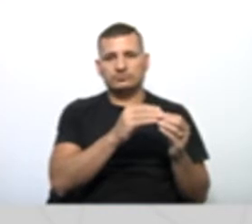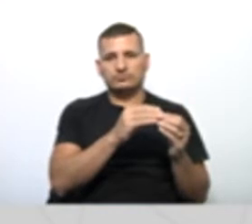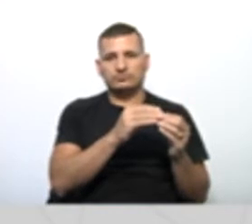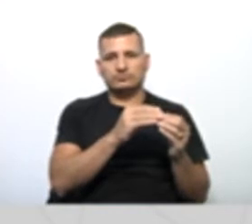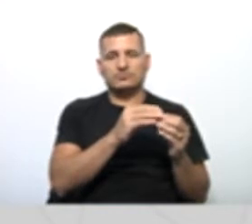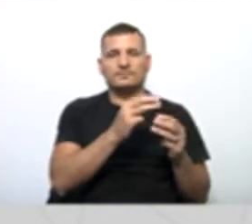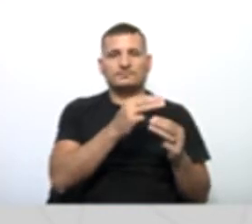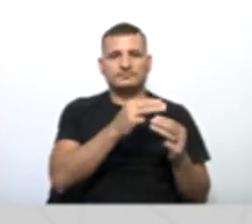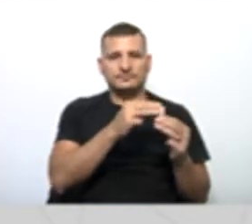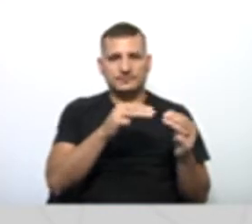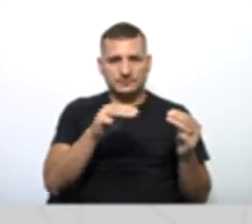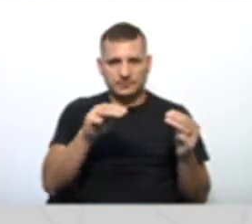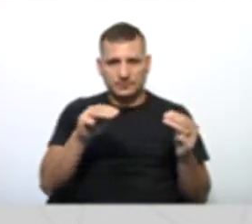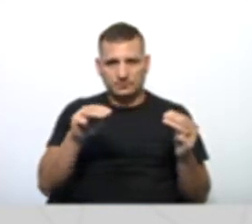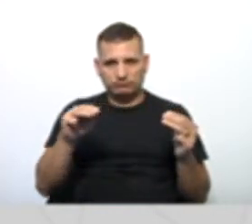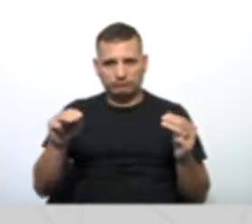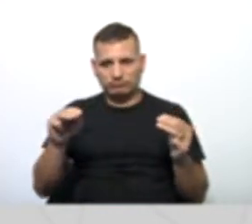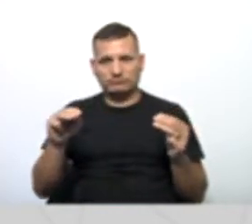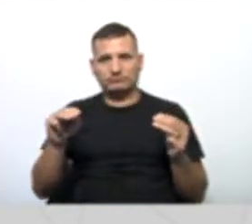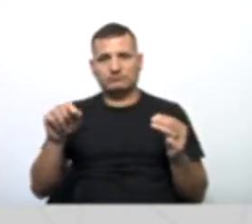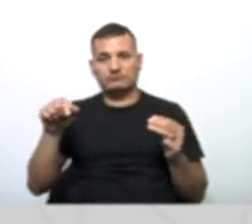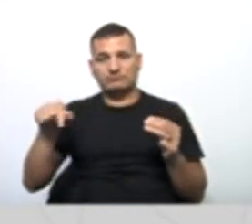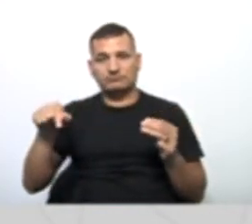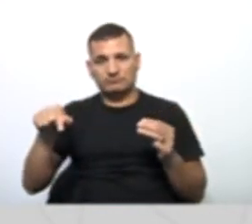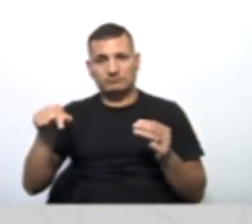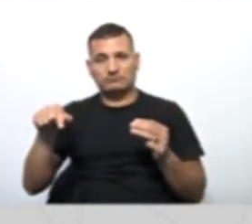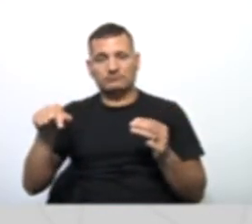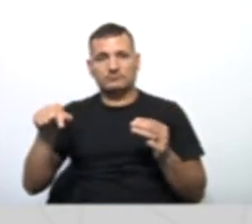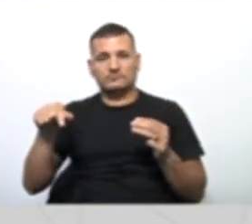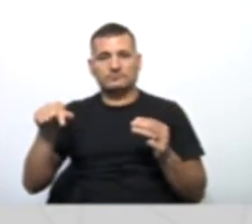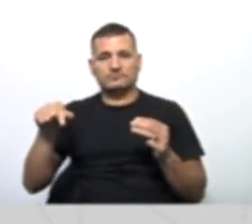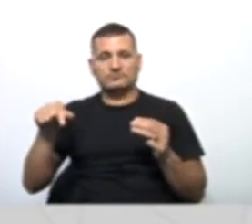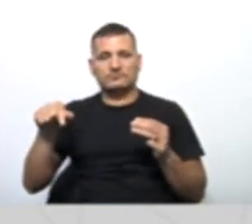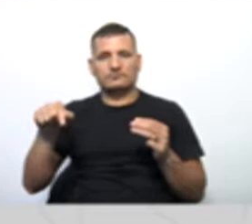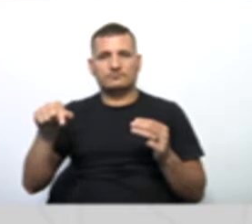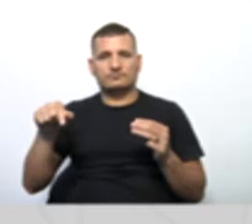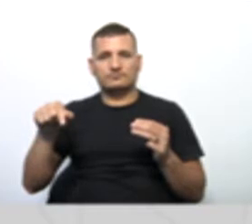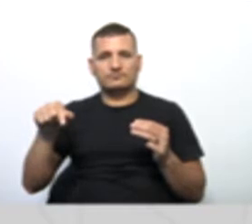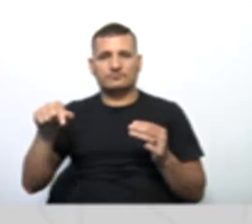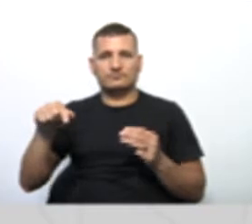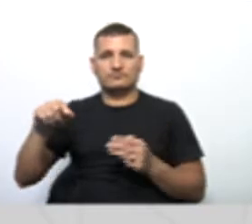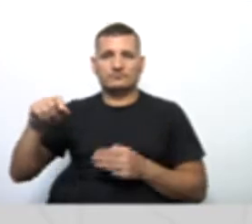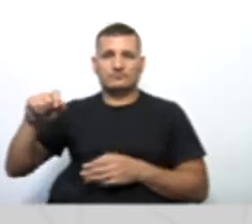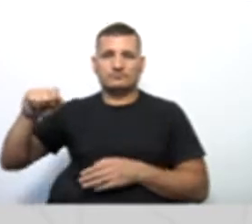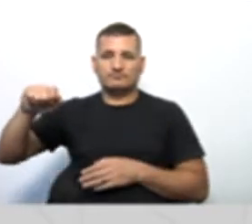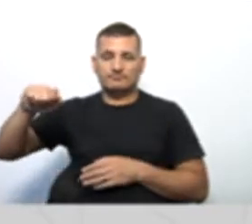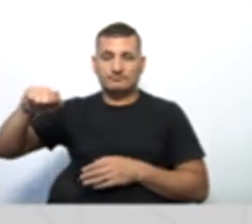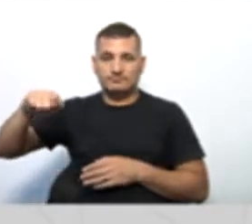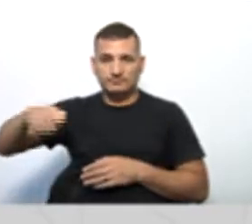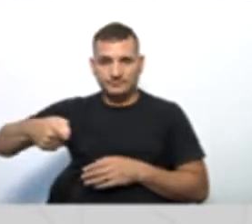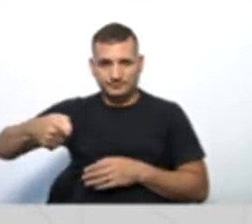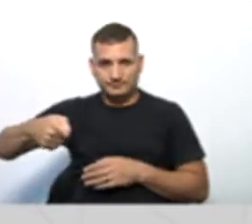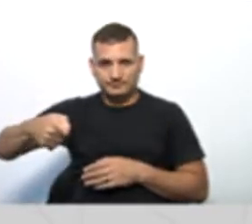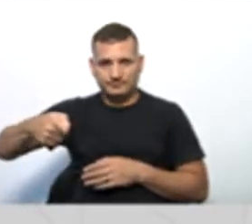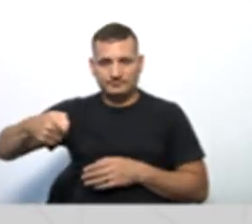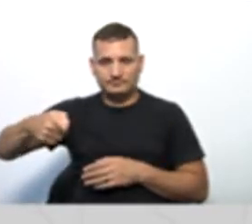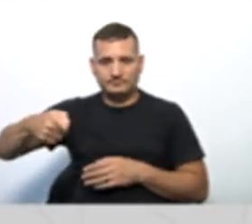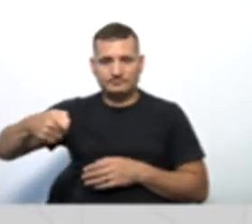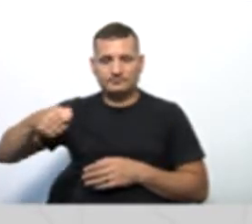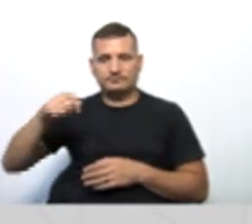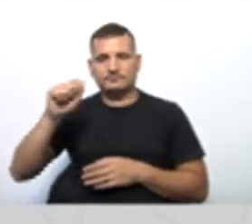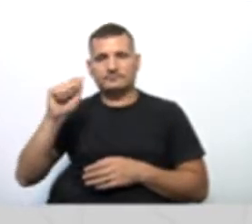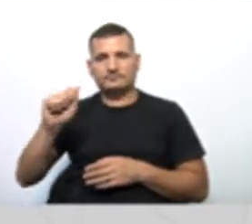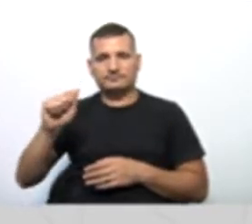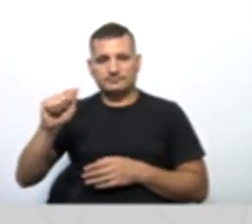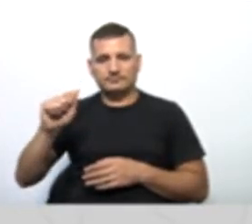transmite a mensagem, chega a mensagem alterada no receptor, o receptor aplica a chave A, que ele